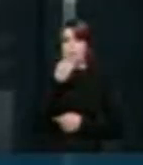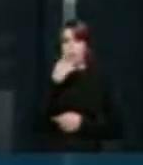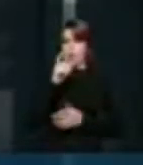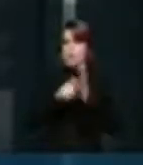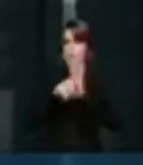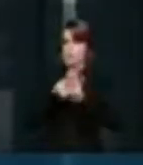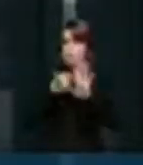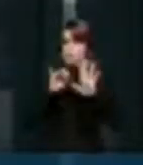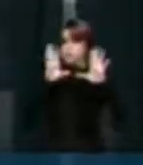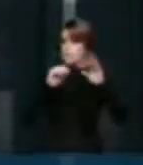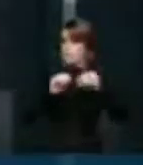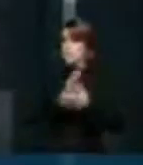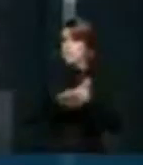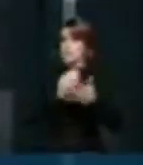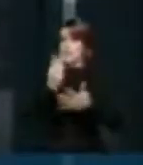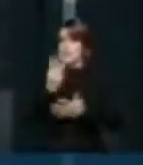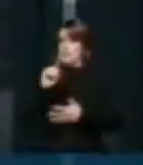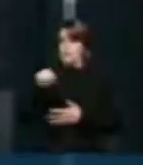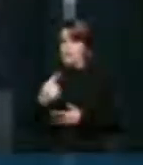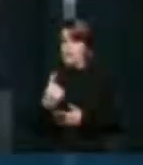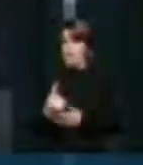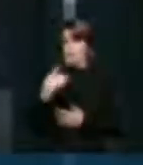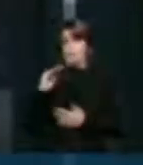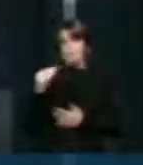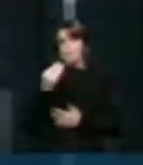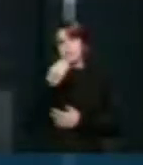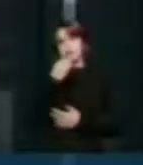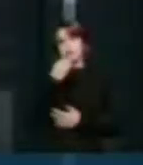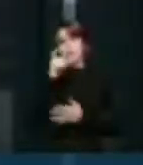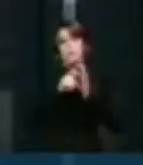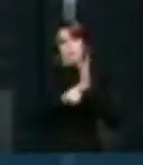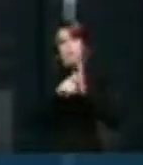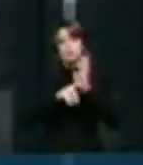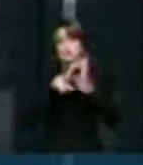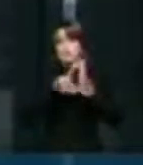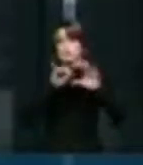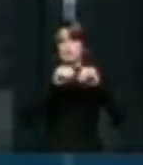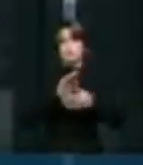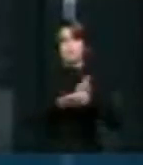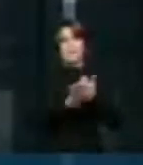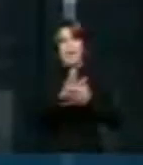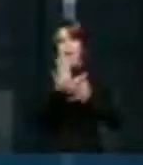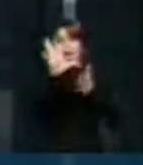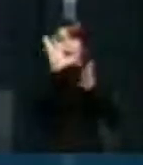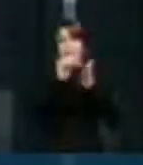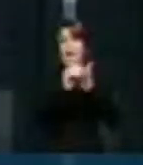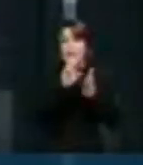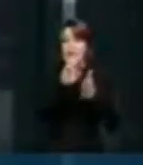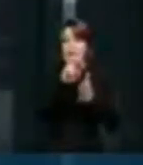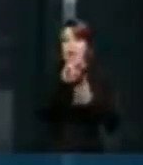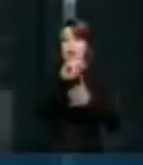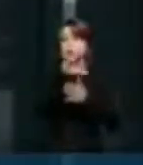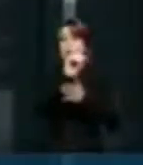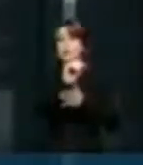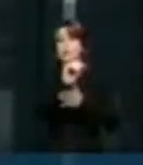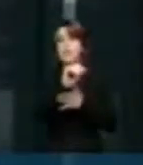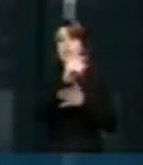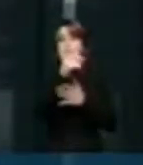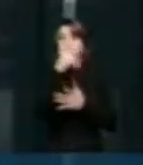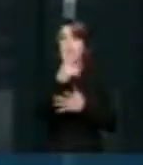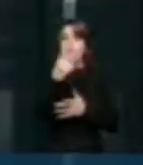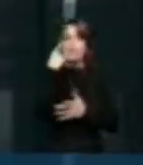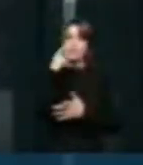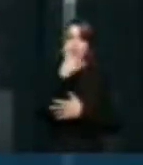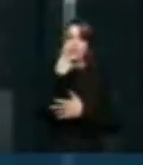bem, 3,1 bilhões de reais em impostos. A renúncia equivale a apenas um dia da arrecadação